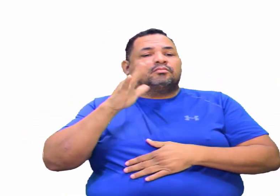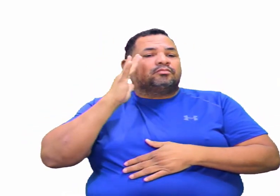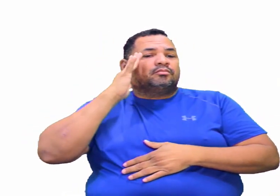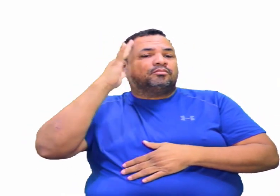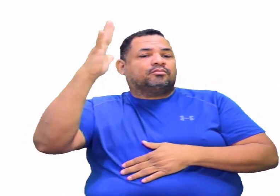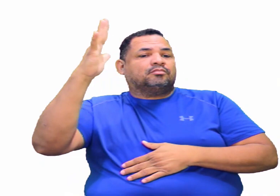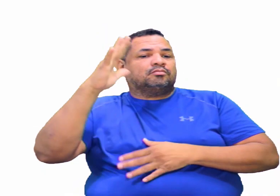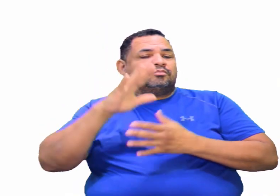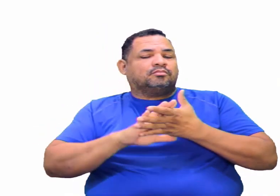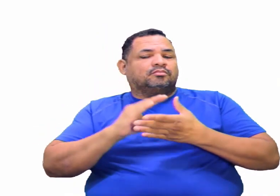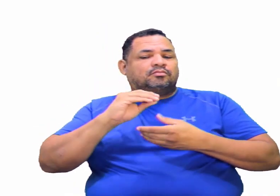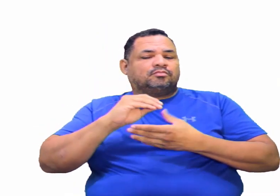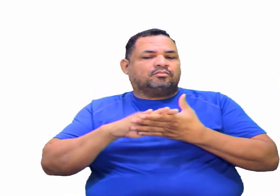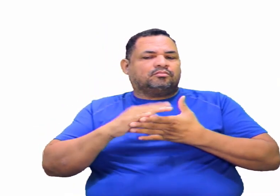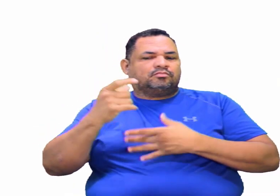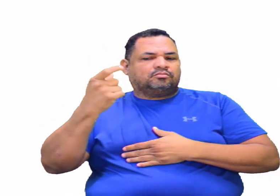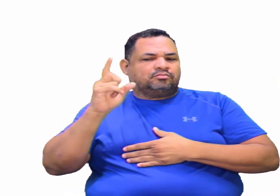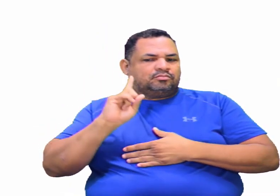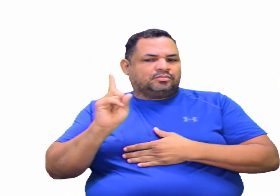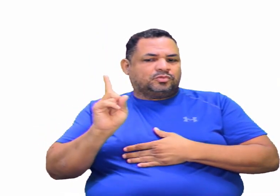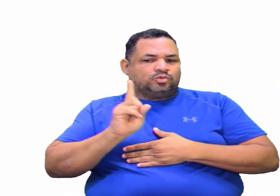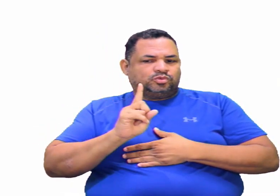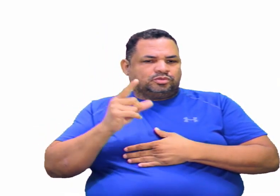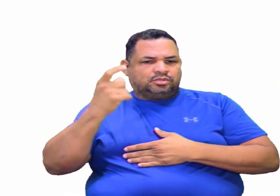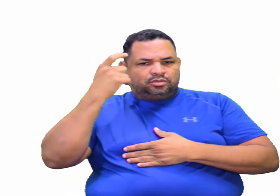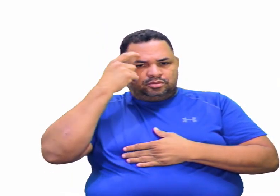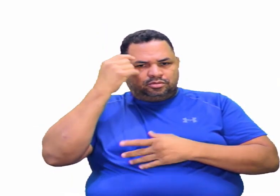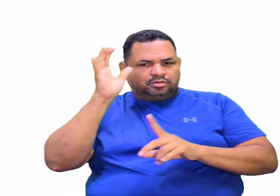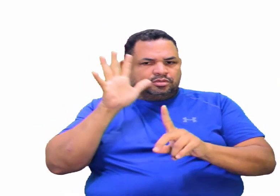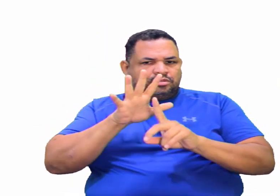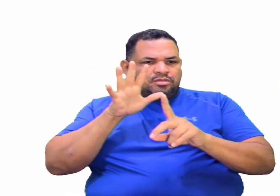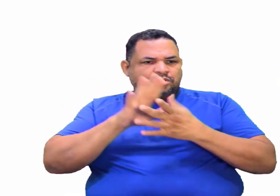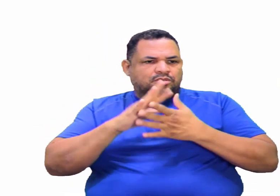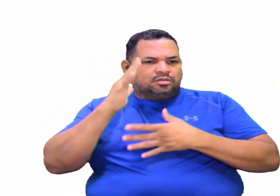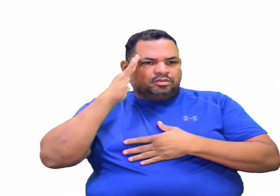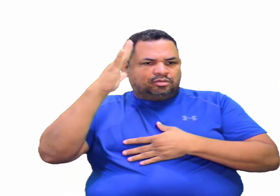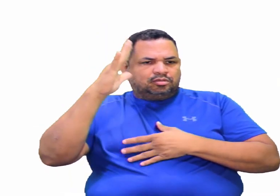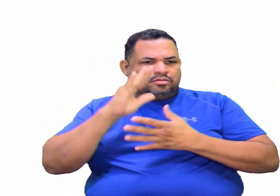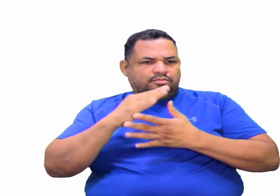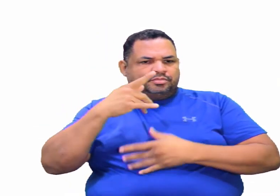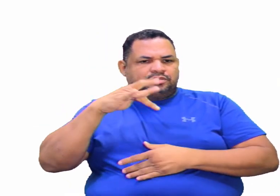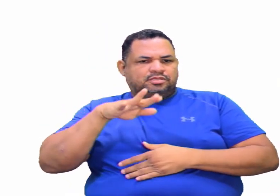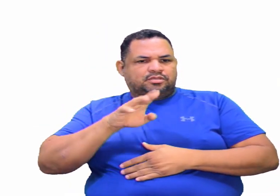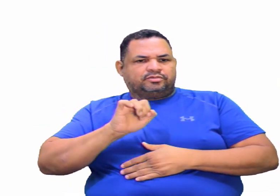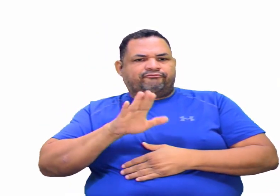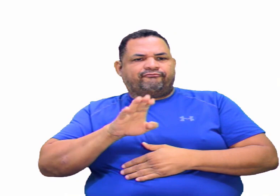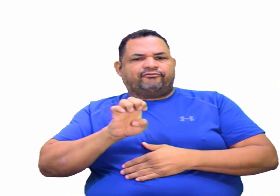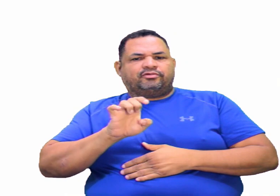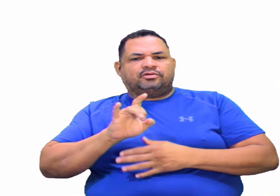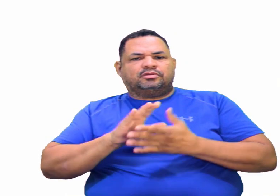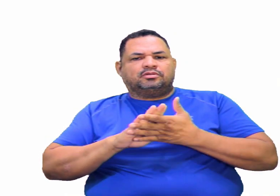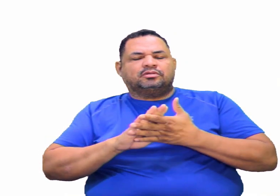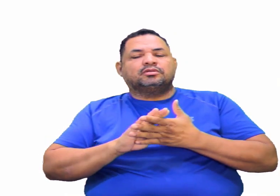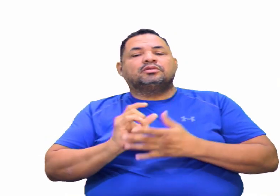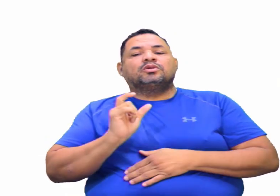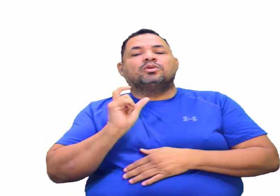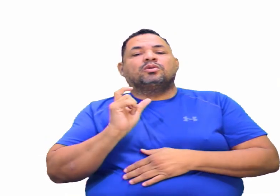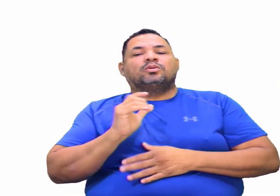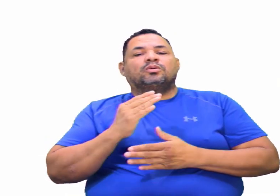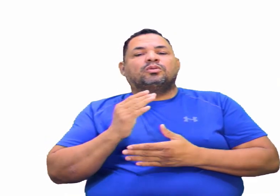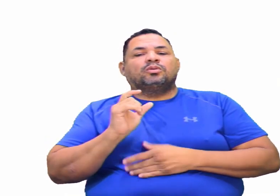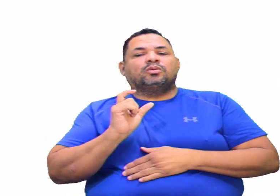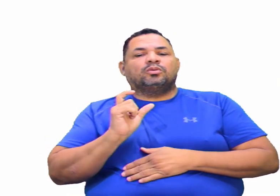dos sonhos e do inconsciente, influenciados pela teoria psicanalítica de Freud,